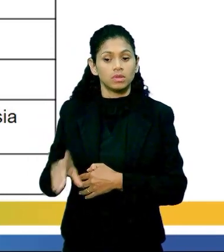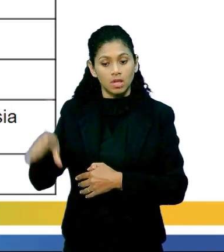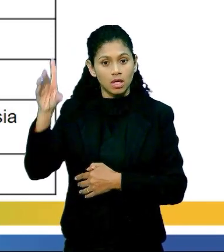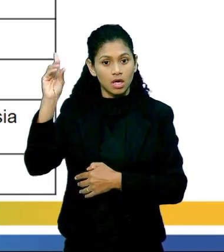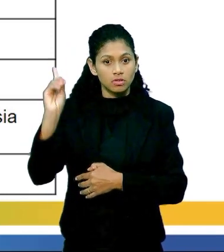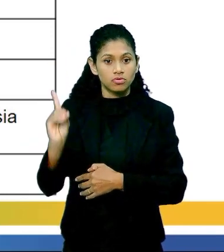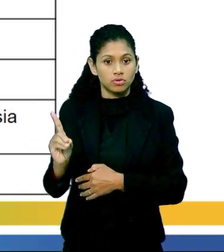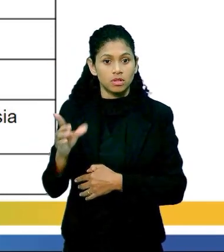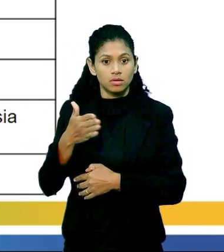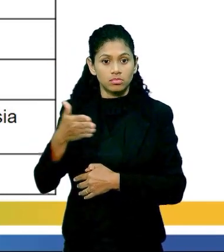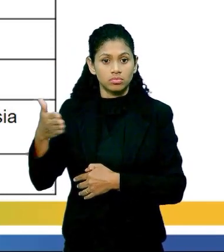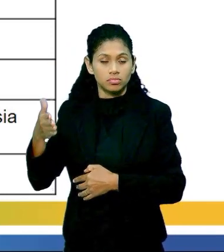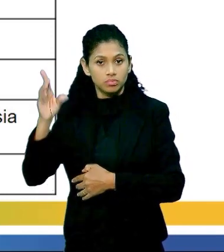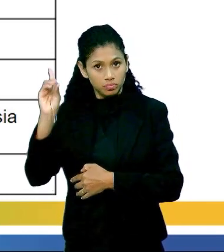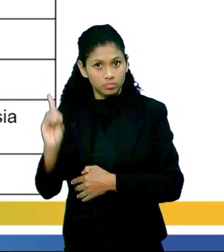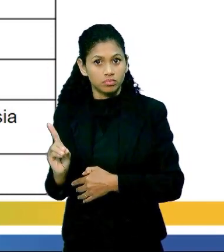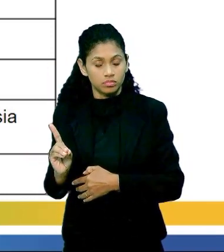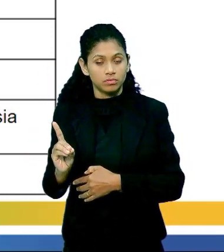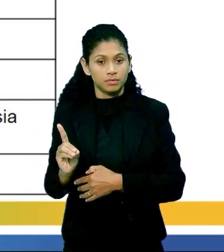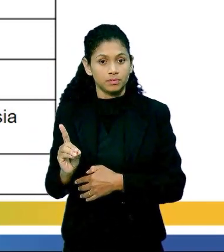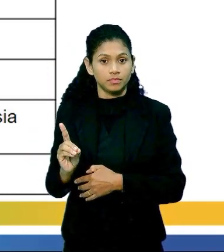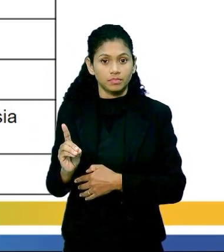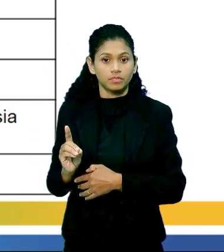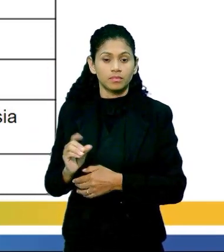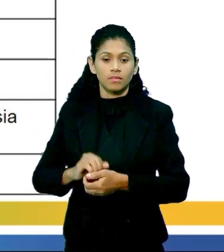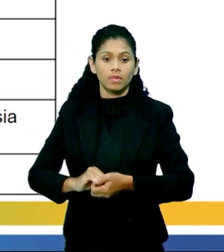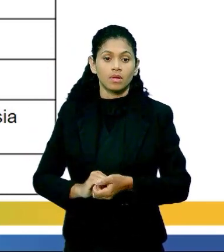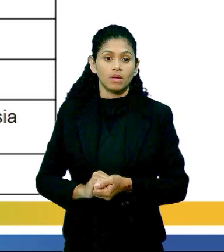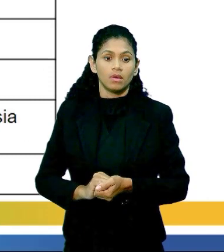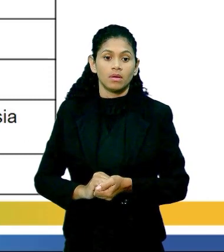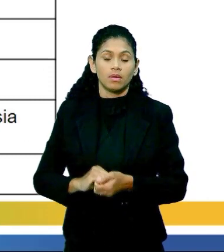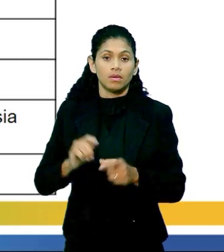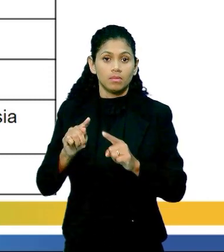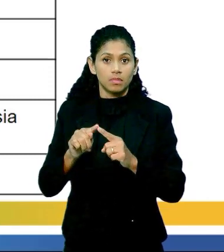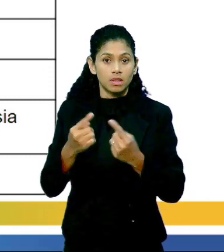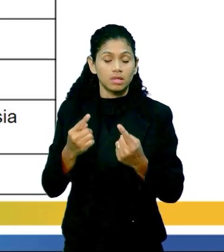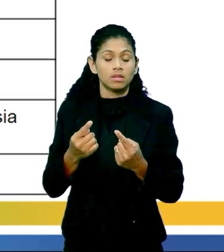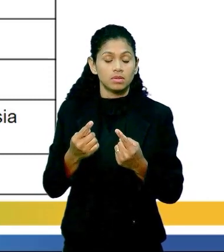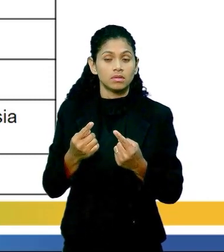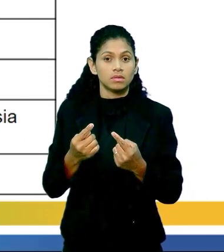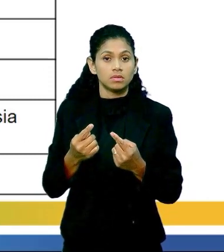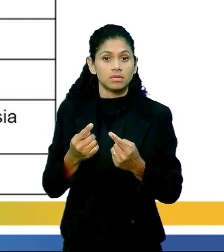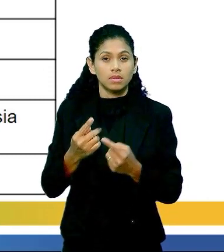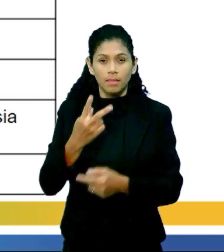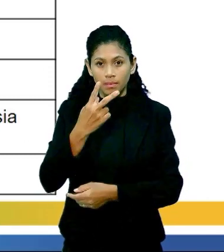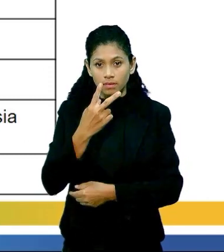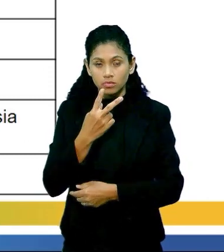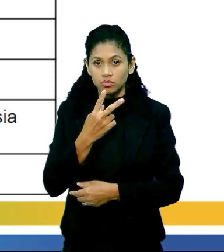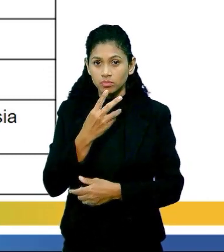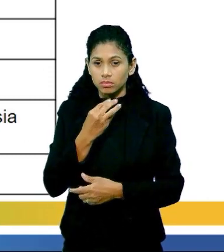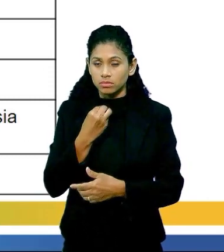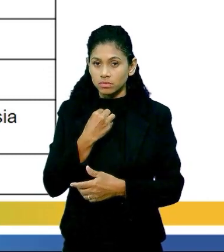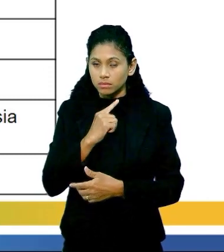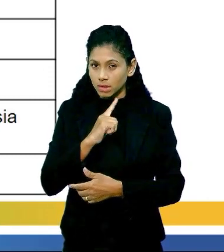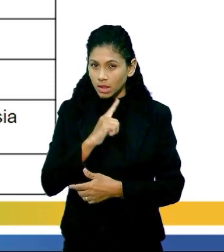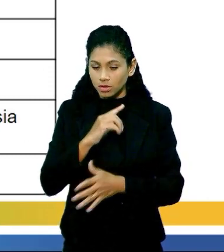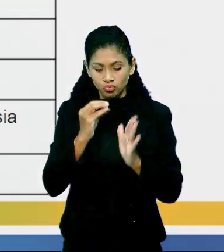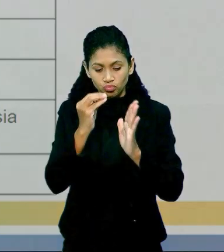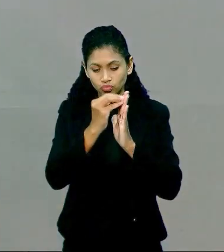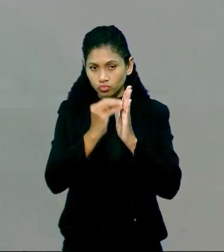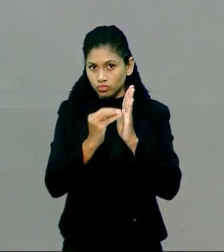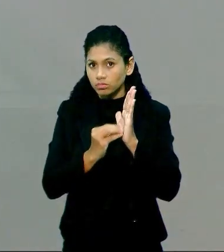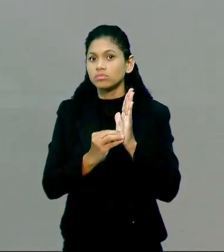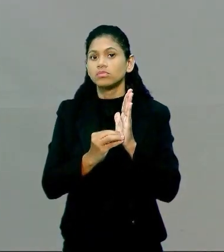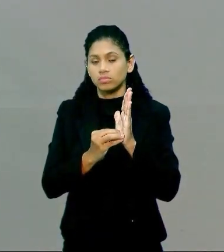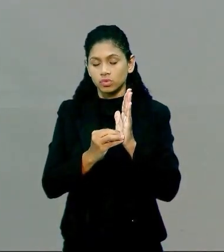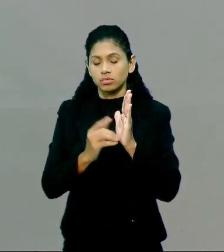as linhas, eu coloquei ele na informação final, aí dentro da segunda coluna, tá? Ah, professor, por que